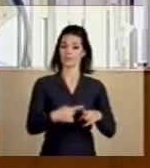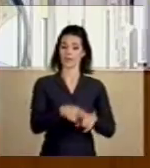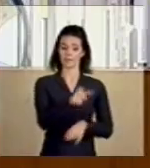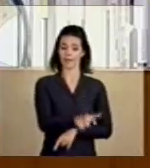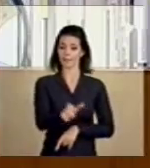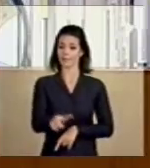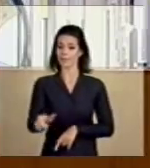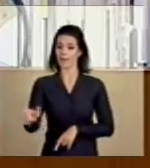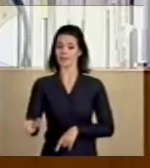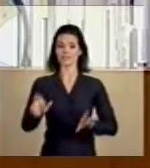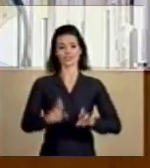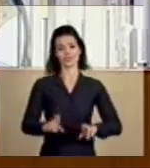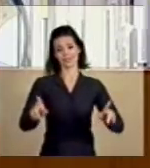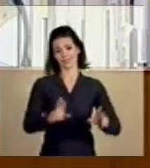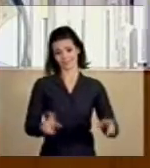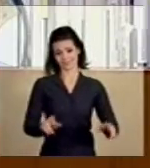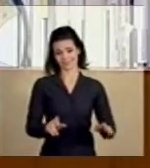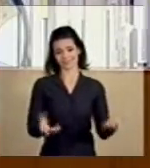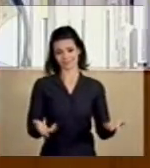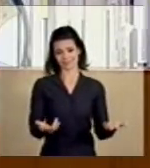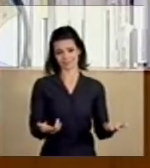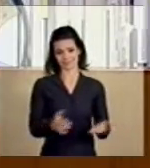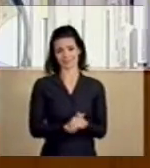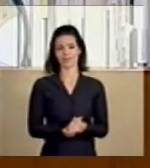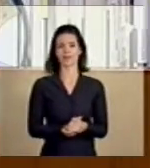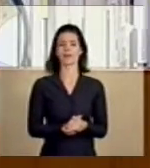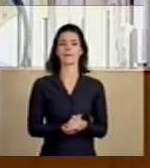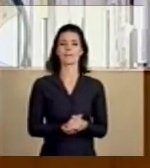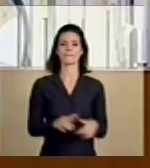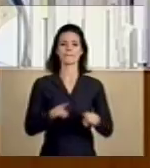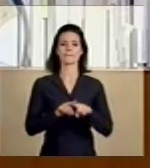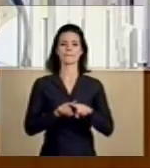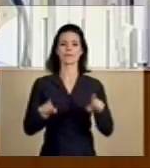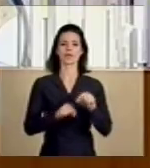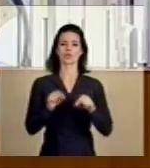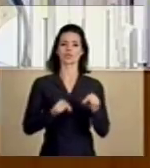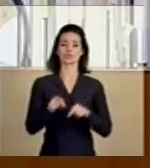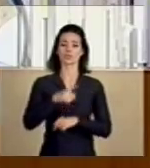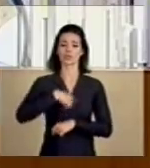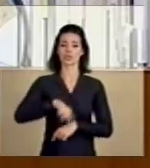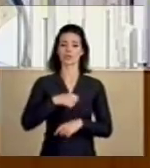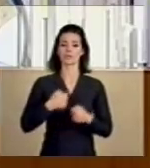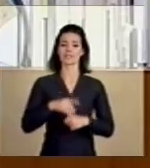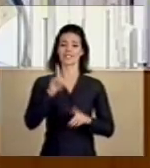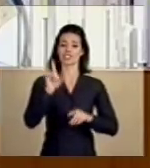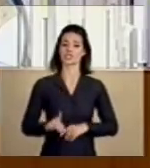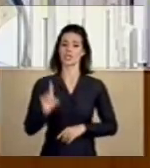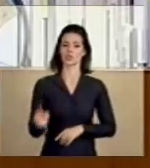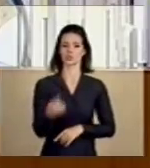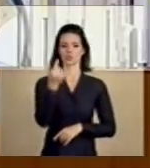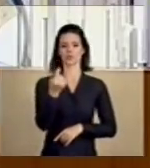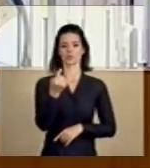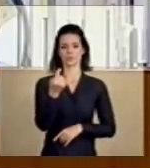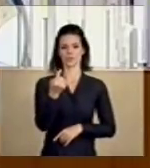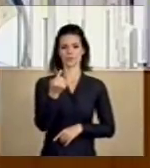humano é único, mas os padrões realmente se impõem e o Estado há que registrar o que a pessoa é e